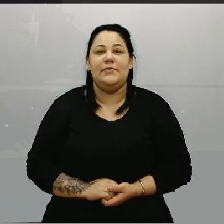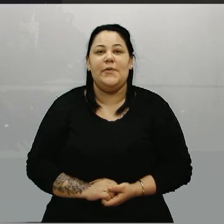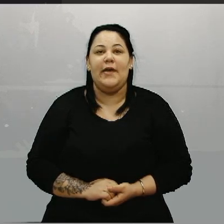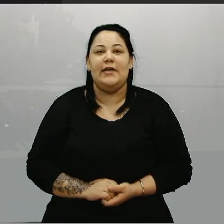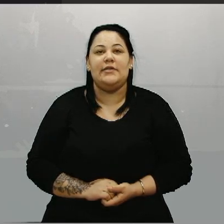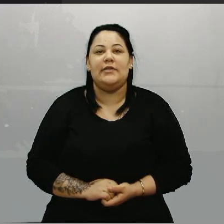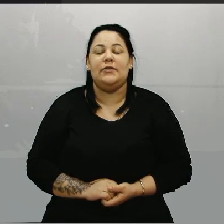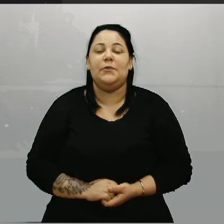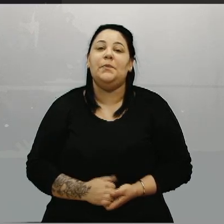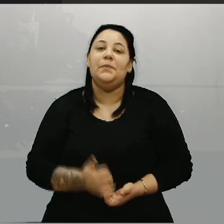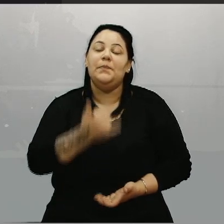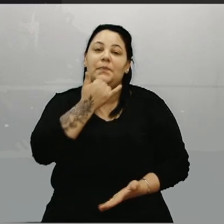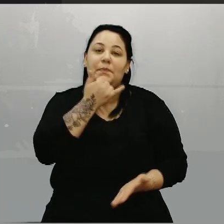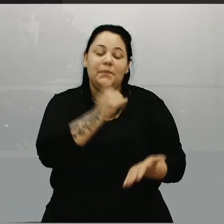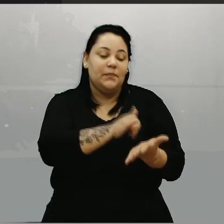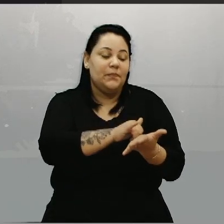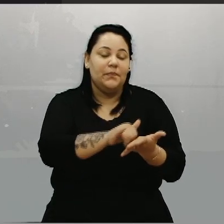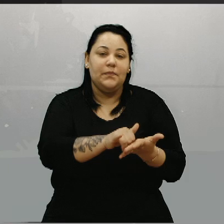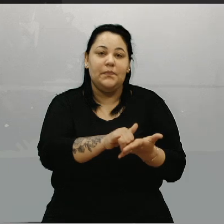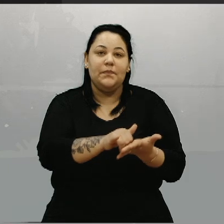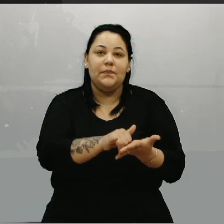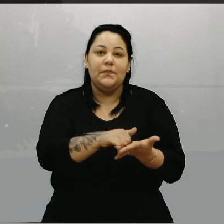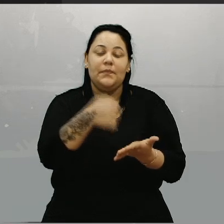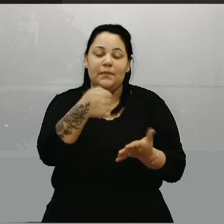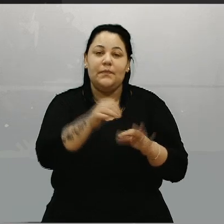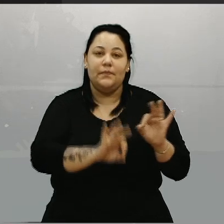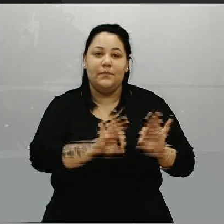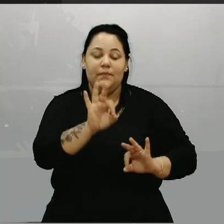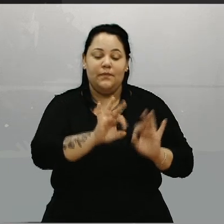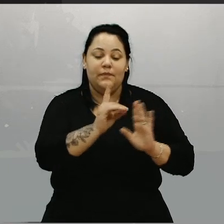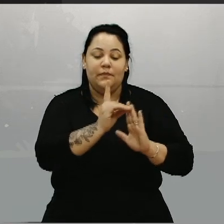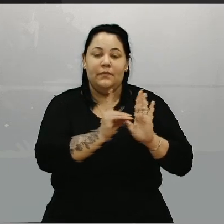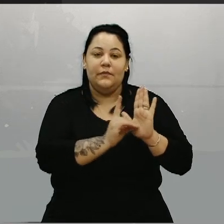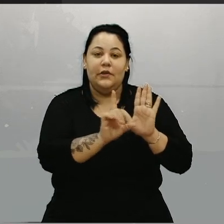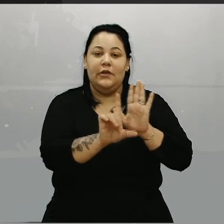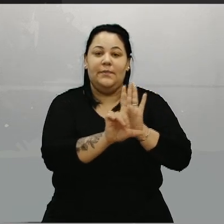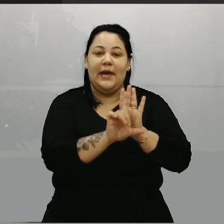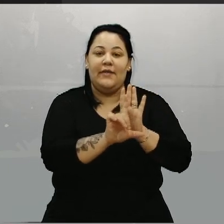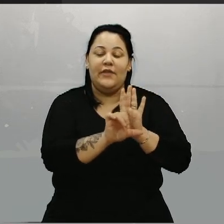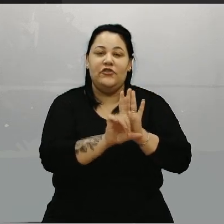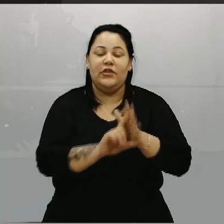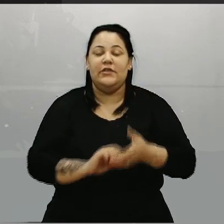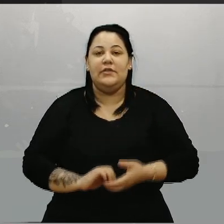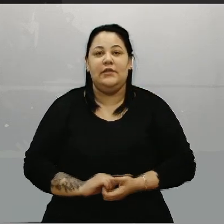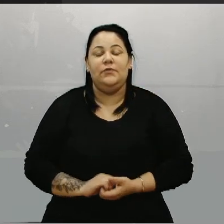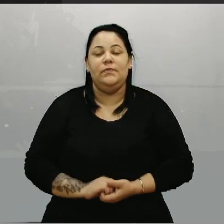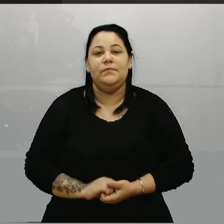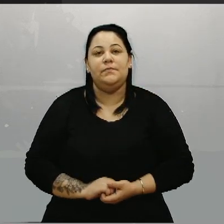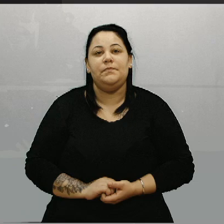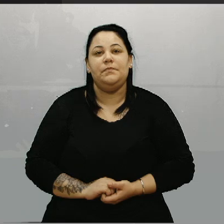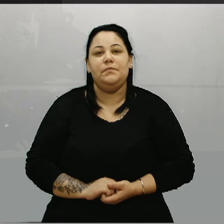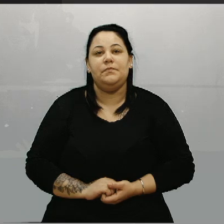Perdão, precisa... É um projeto de decreto legislativo, exige a votação também da